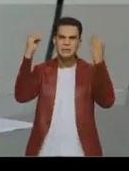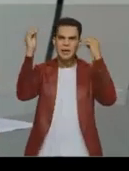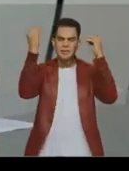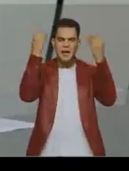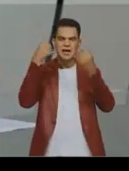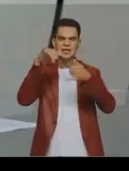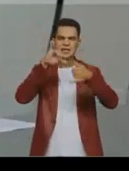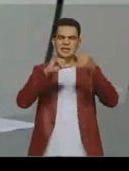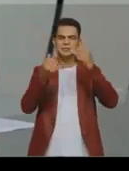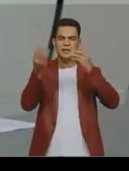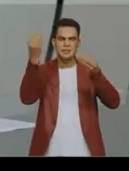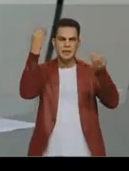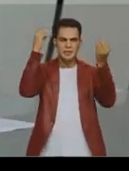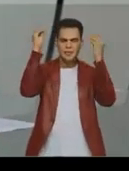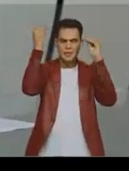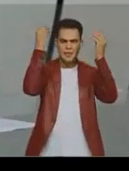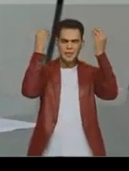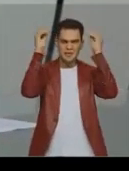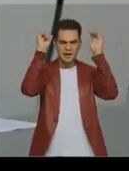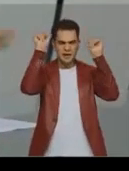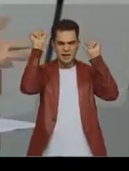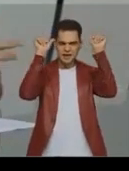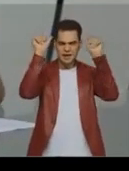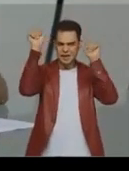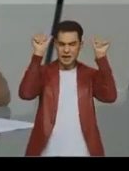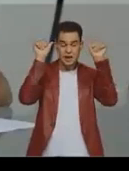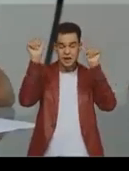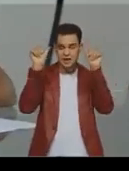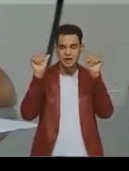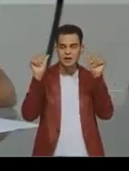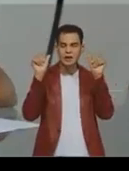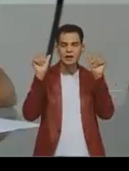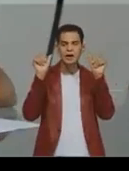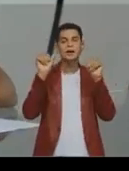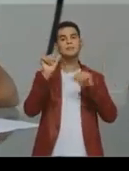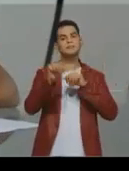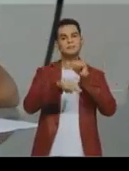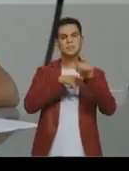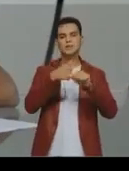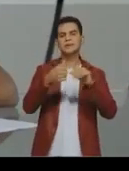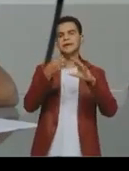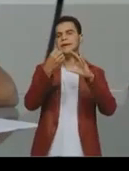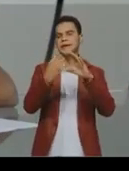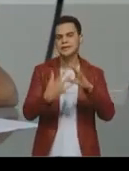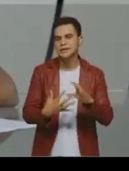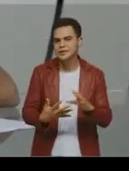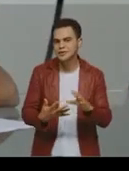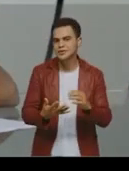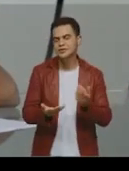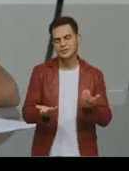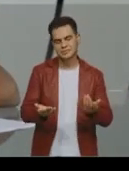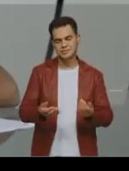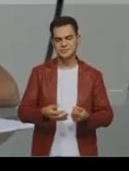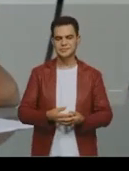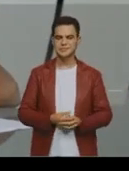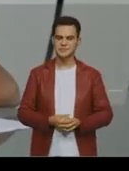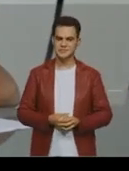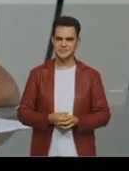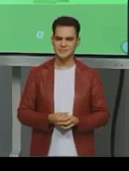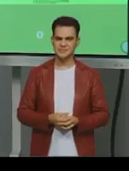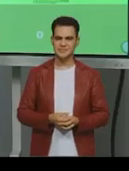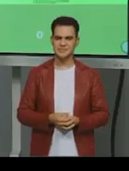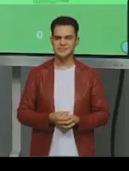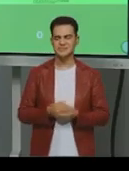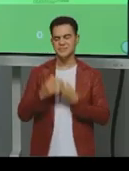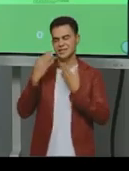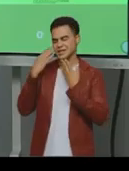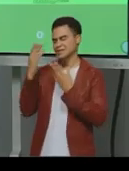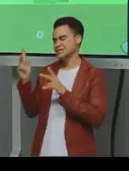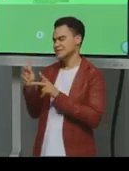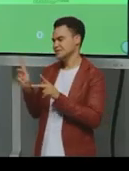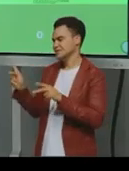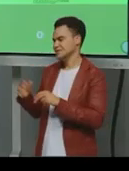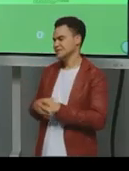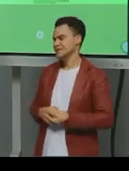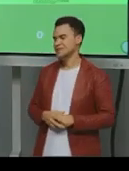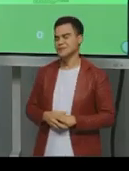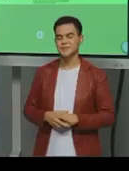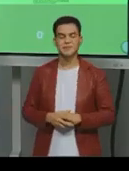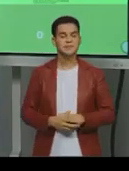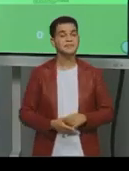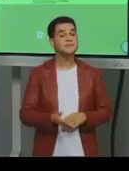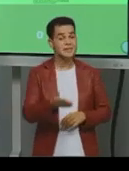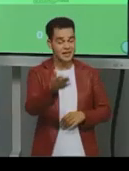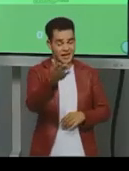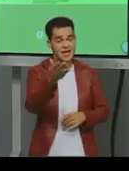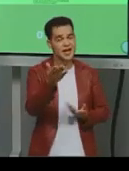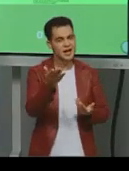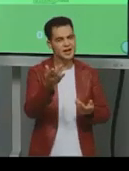agressividade que aí que vai acontecer, muda seu cabelo não vai ficar bom mais. Exatamente. Perfeito. Com certeza. Obrigada, professores. Nada. Chegou a